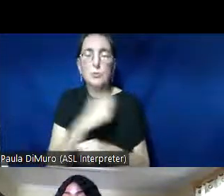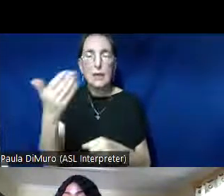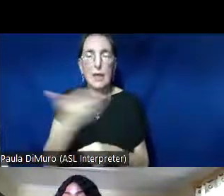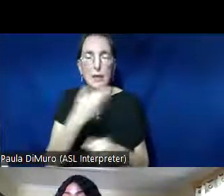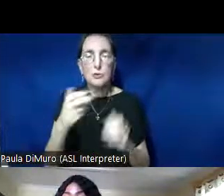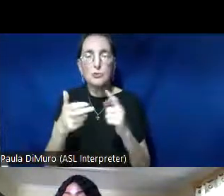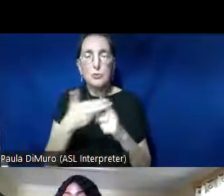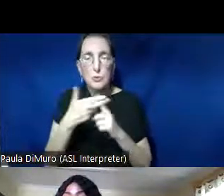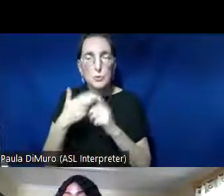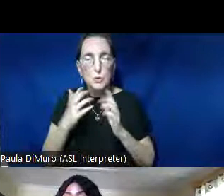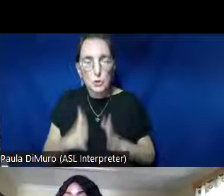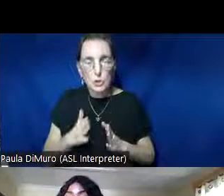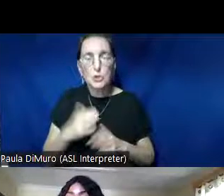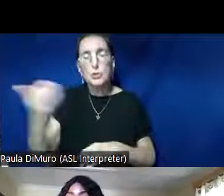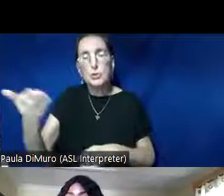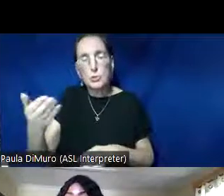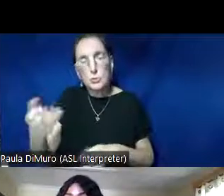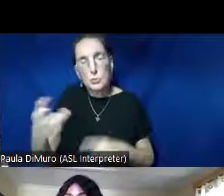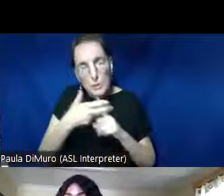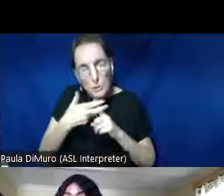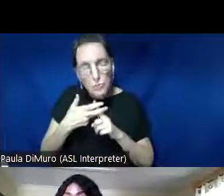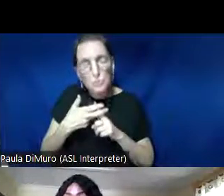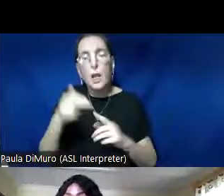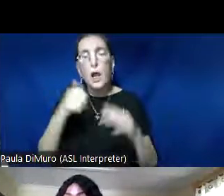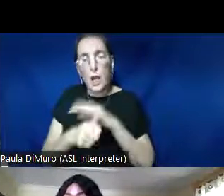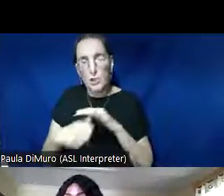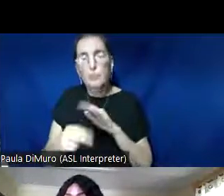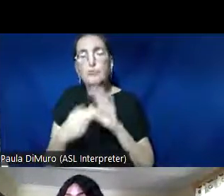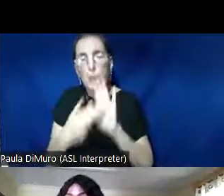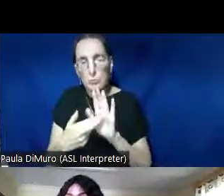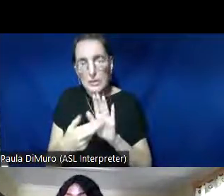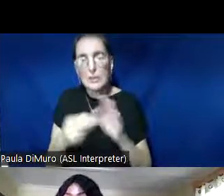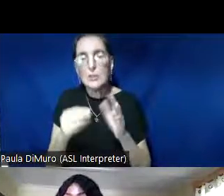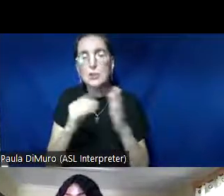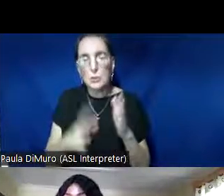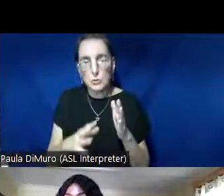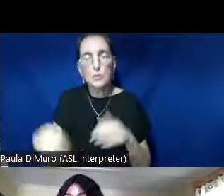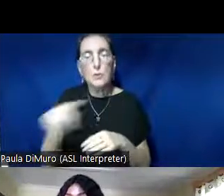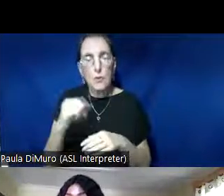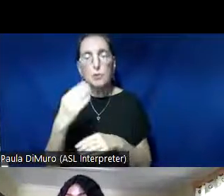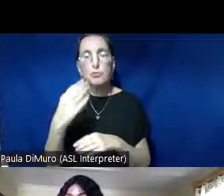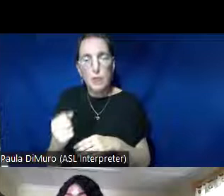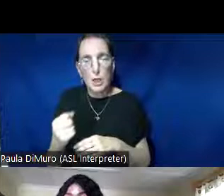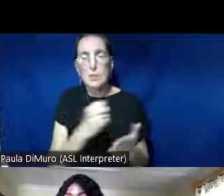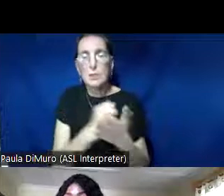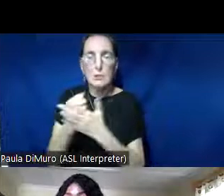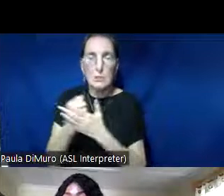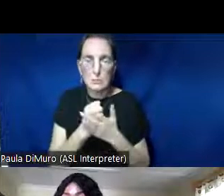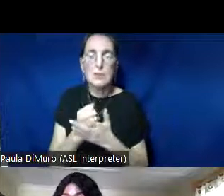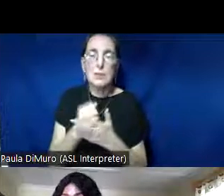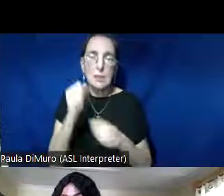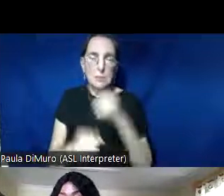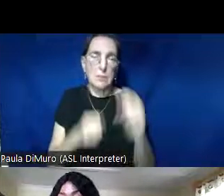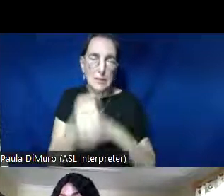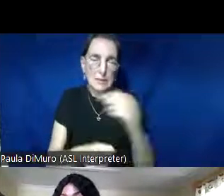não contrata recrutantes para recrutar para que esse trabalho para